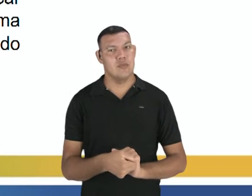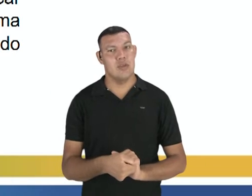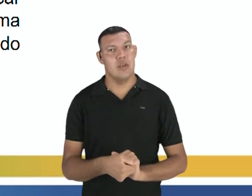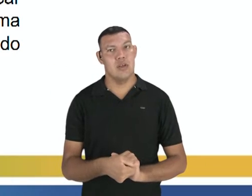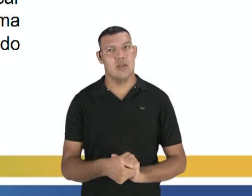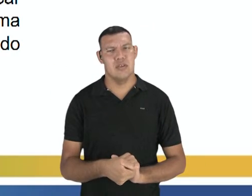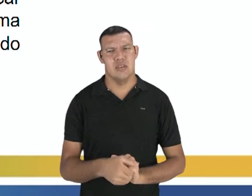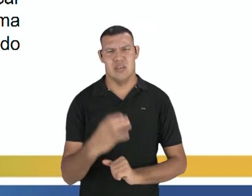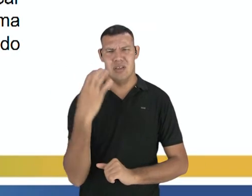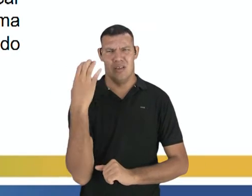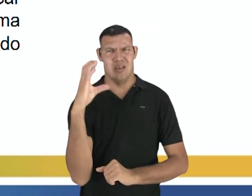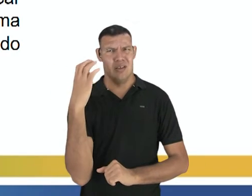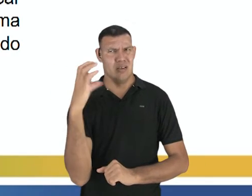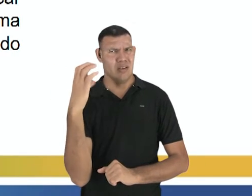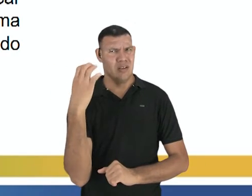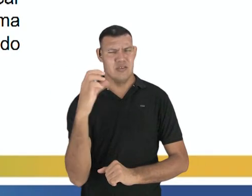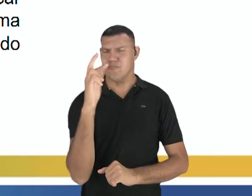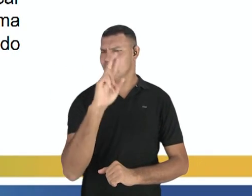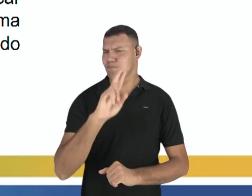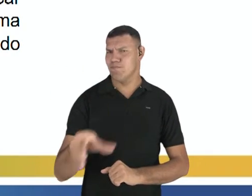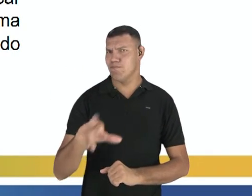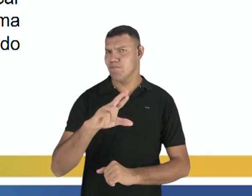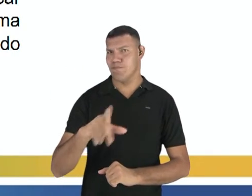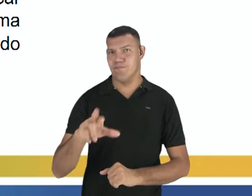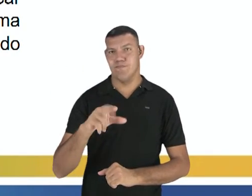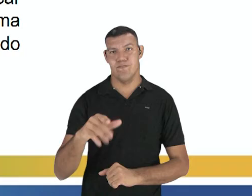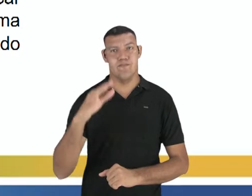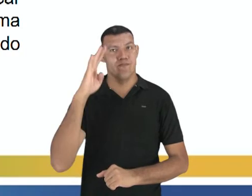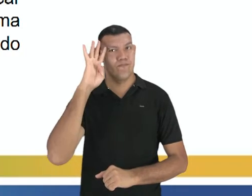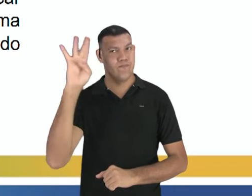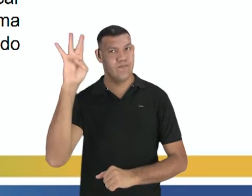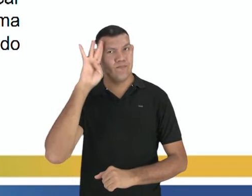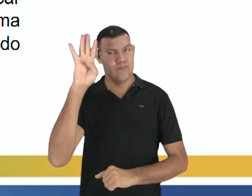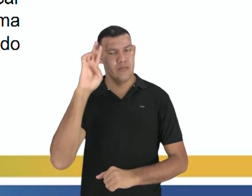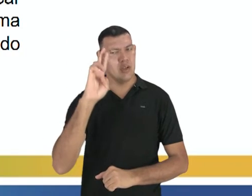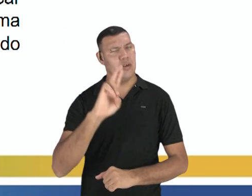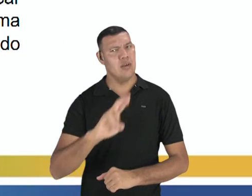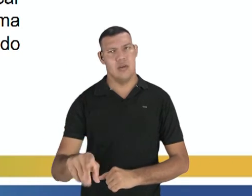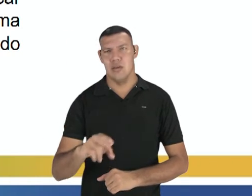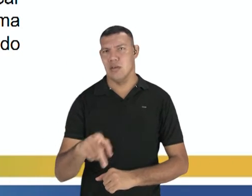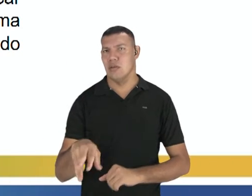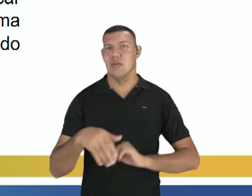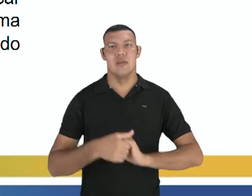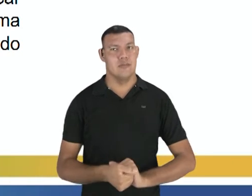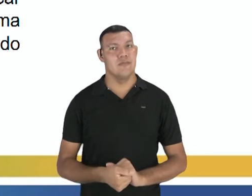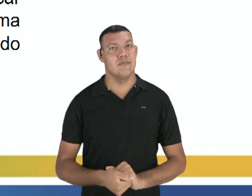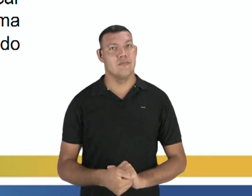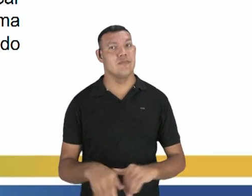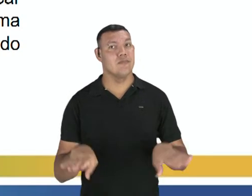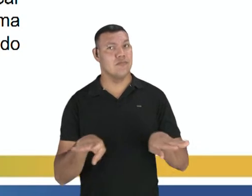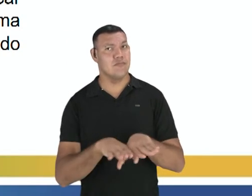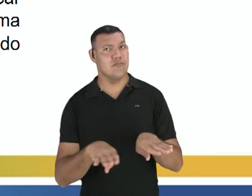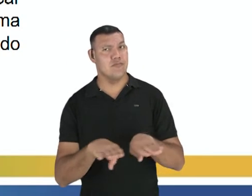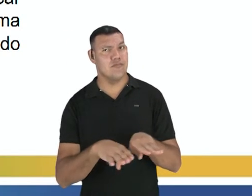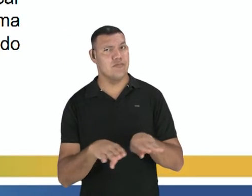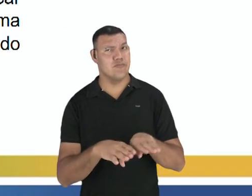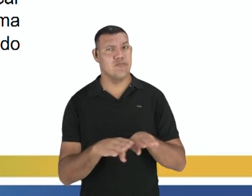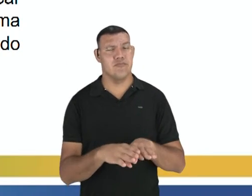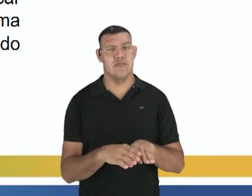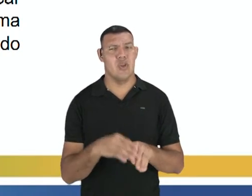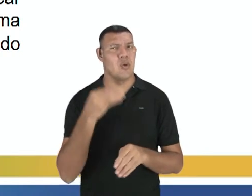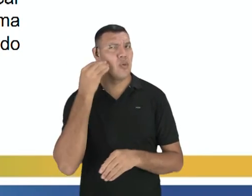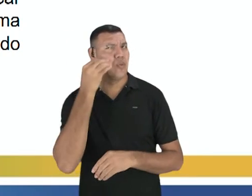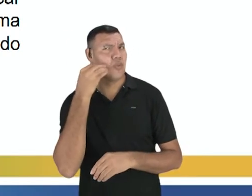realmente como uma teoria científica, pois ele não provém, ele não